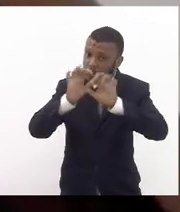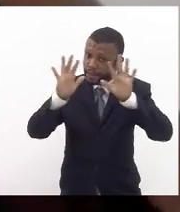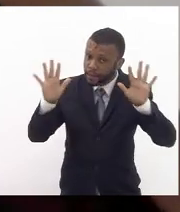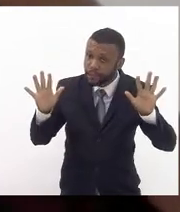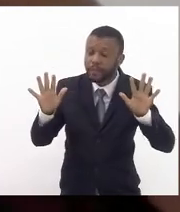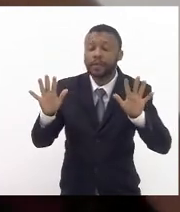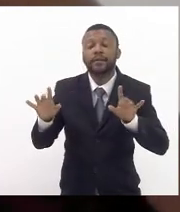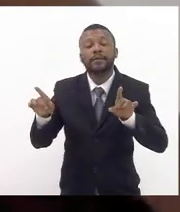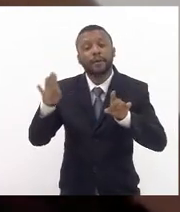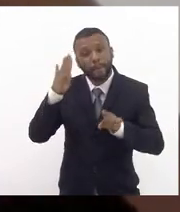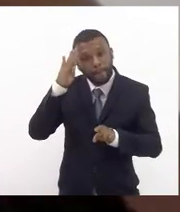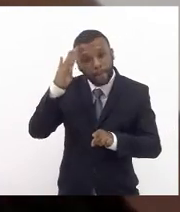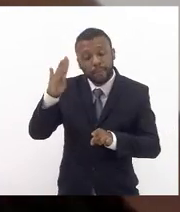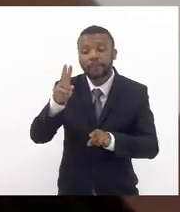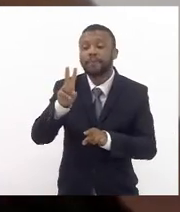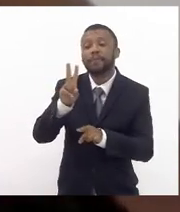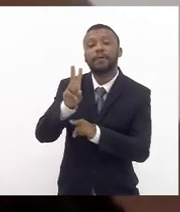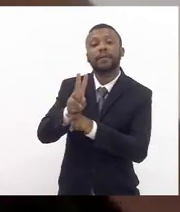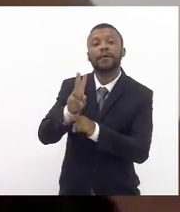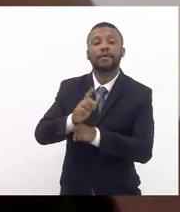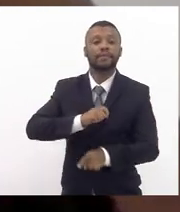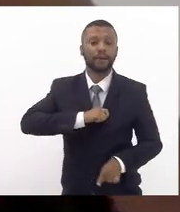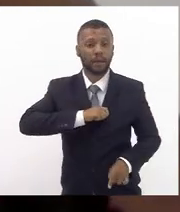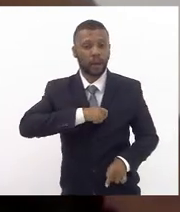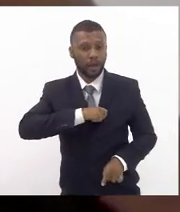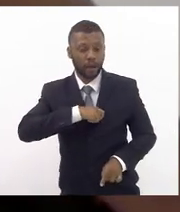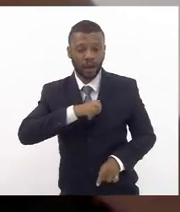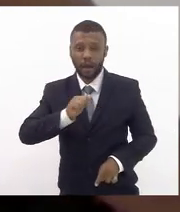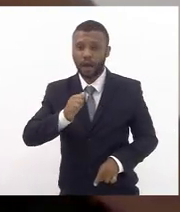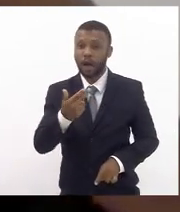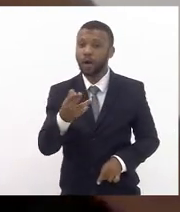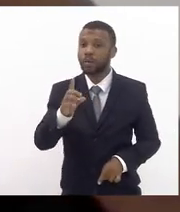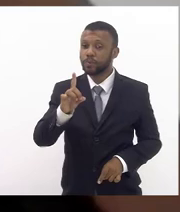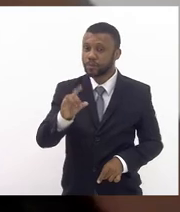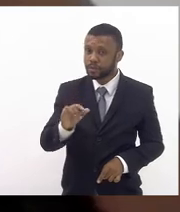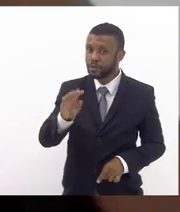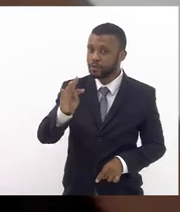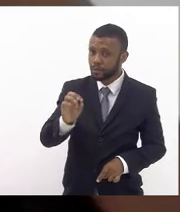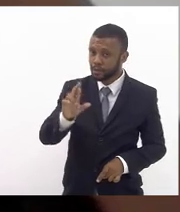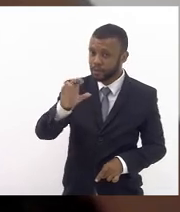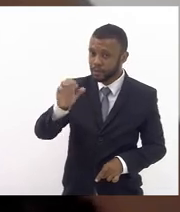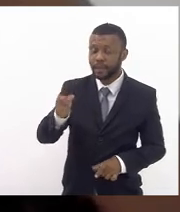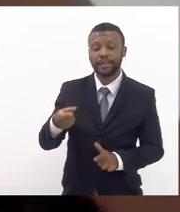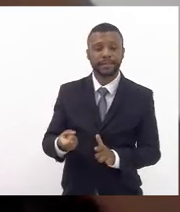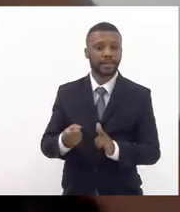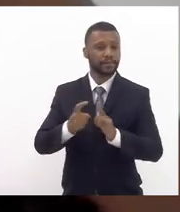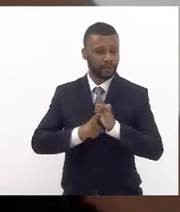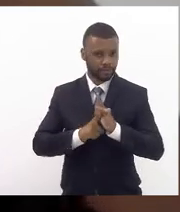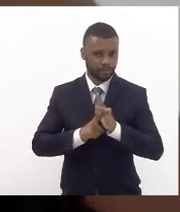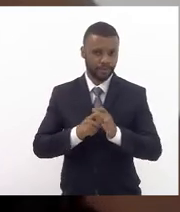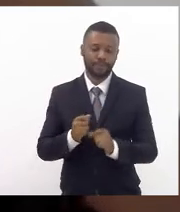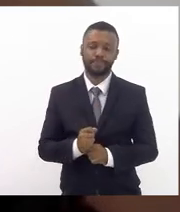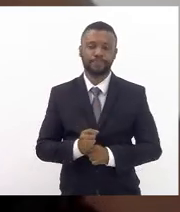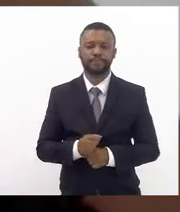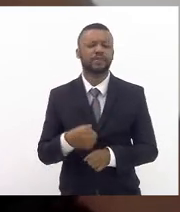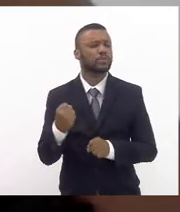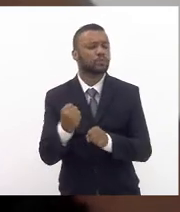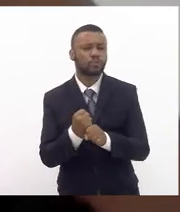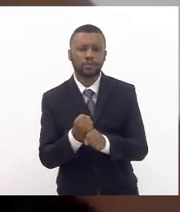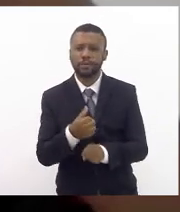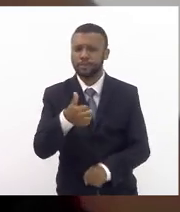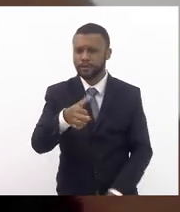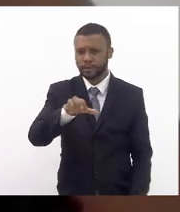sobretudo, pela auditoria da dívida. Desde a década de 90, o